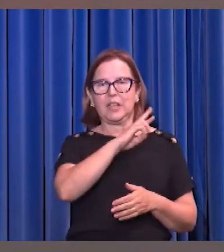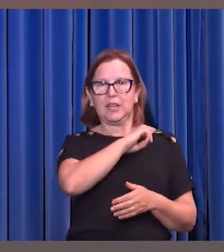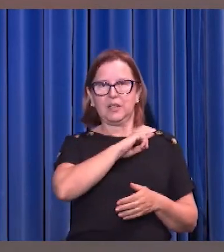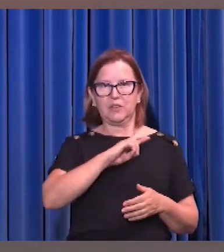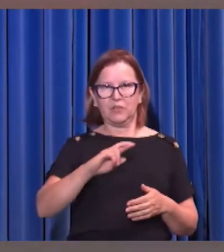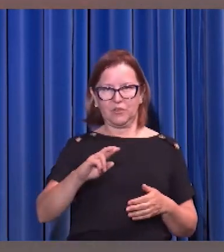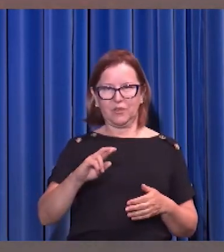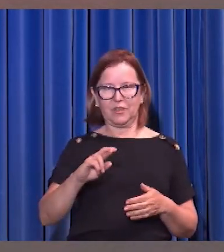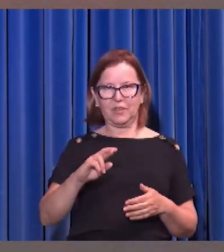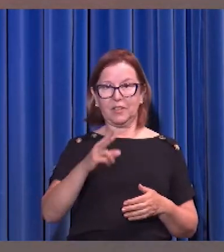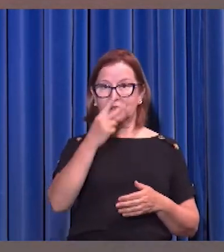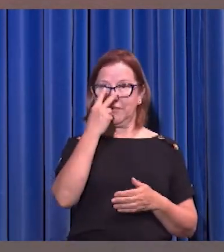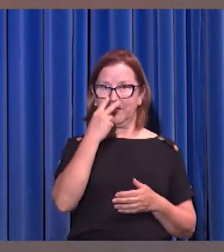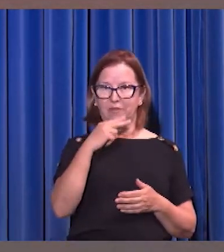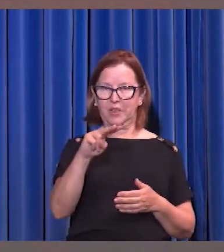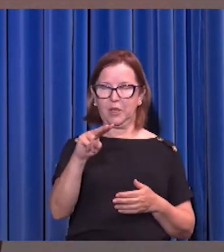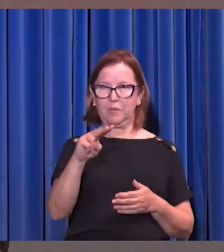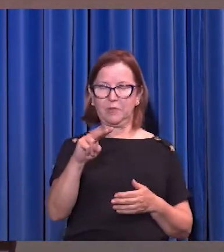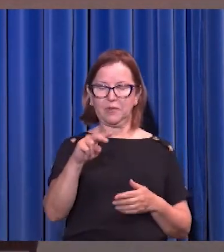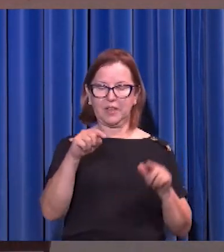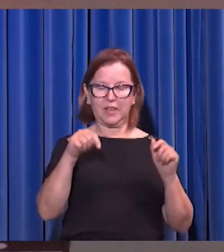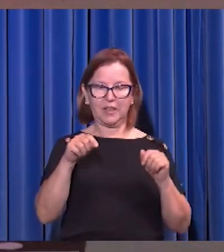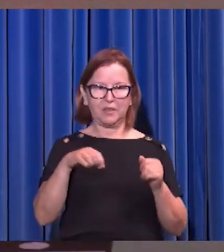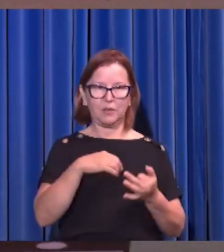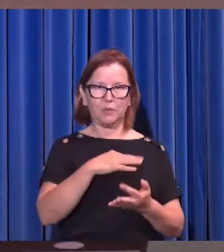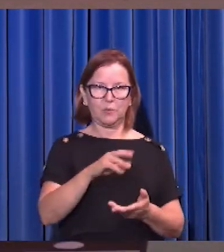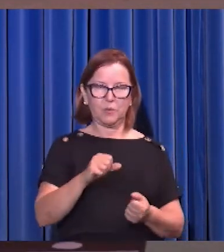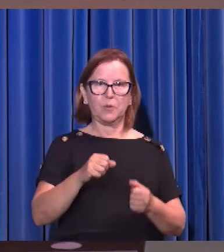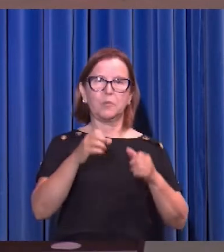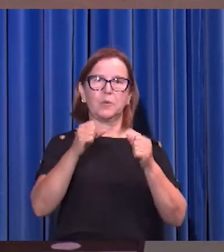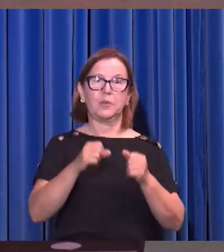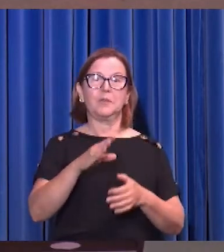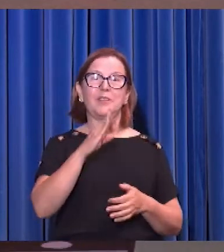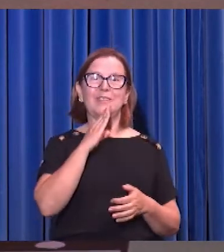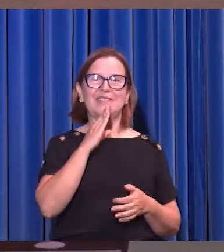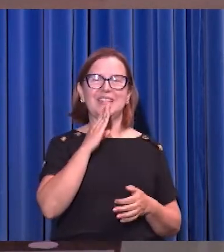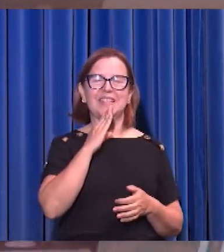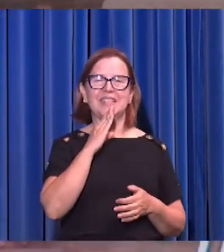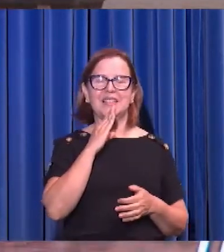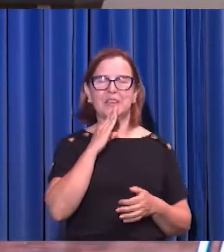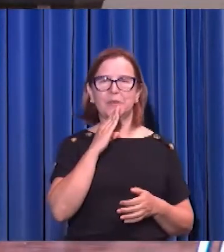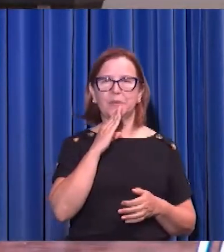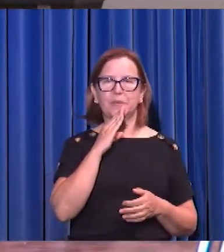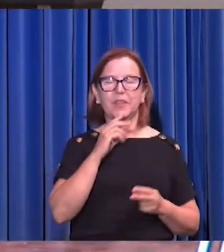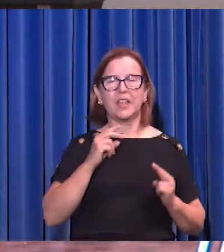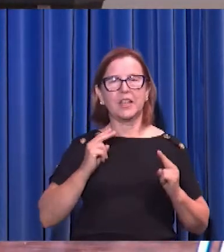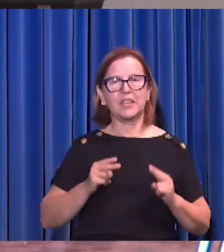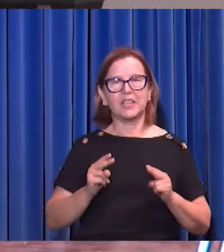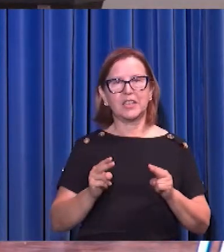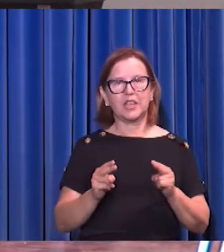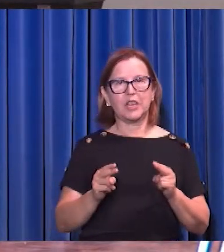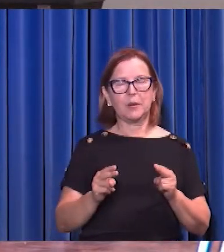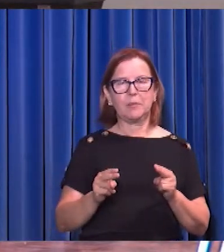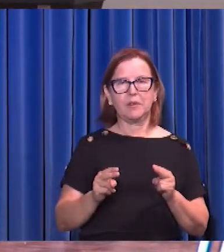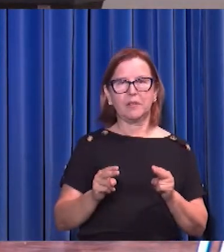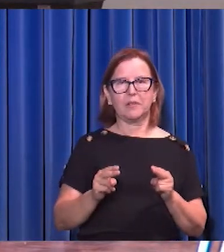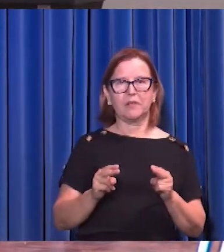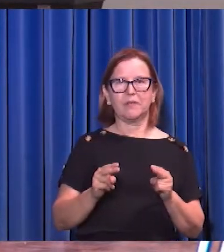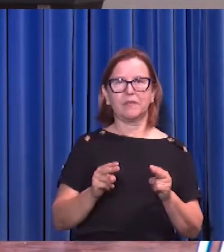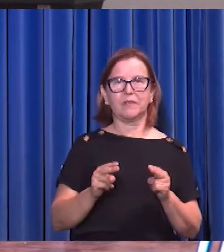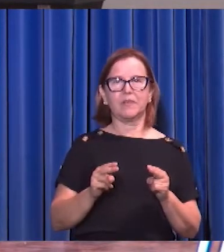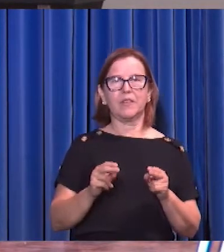podemos encontrar nesse mundo, que nós podemos conhecer, elas sempre fazem menção